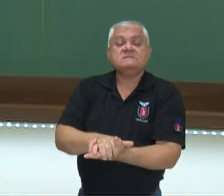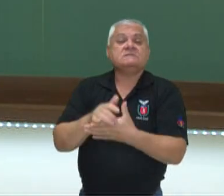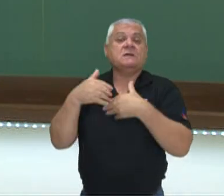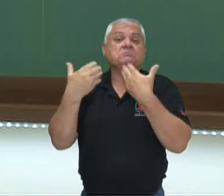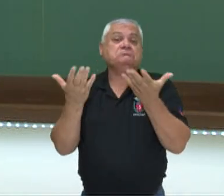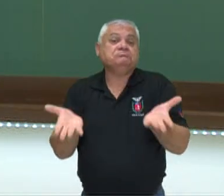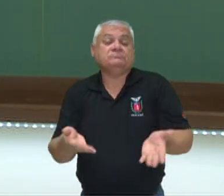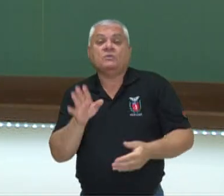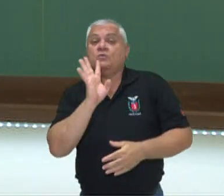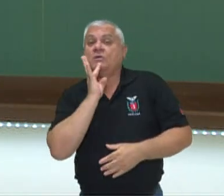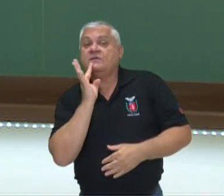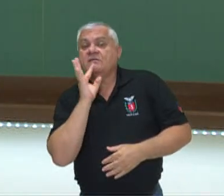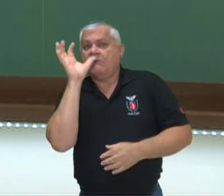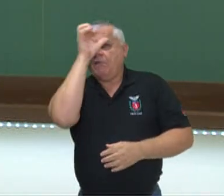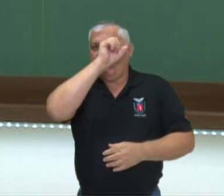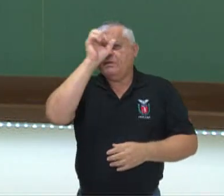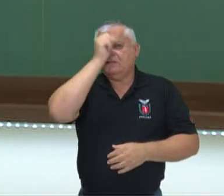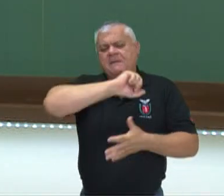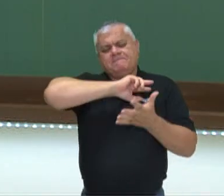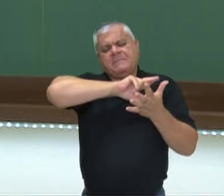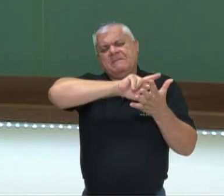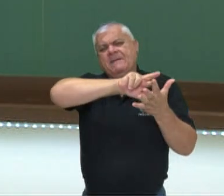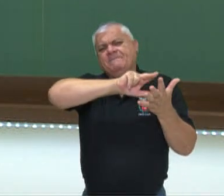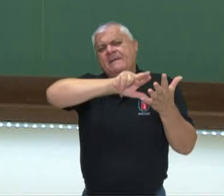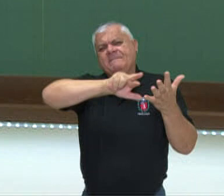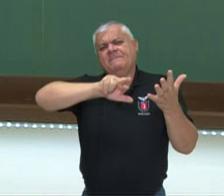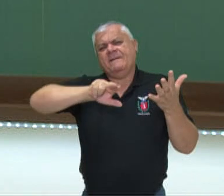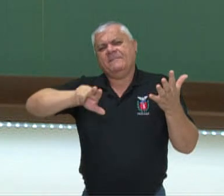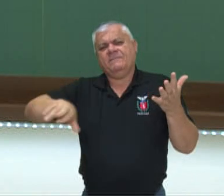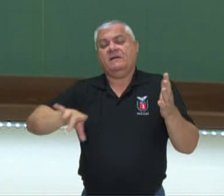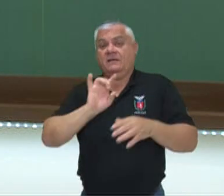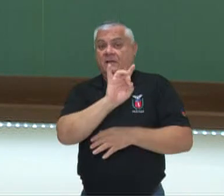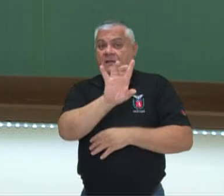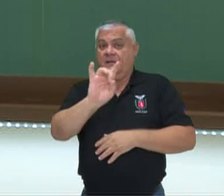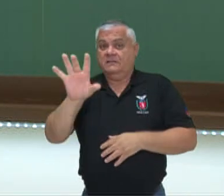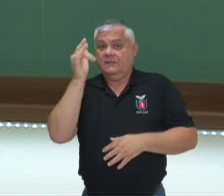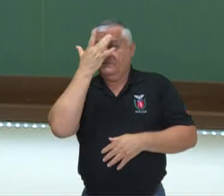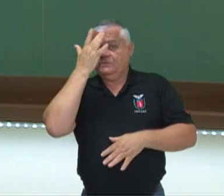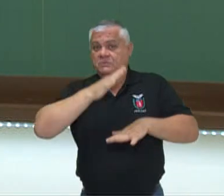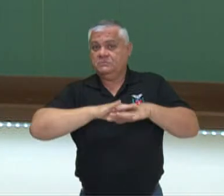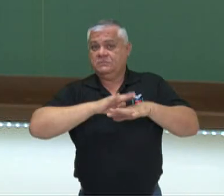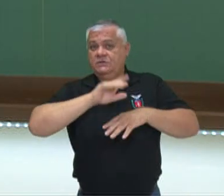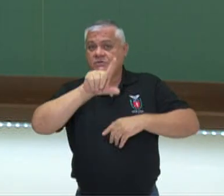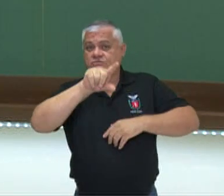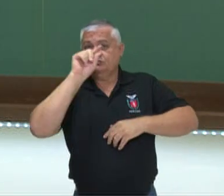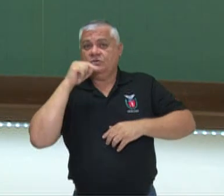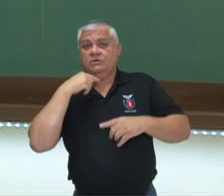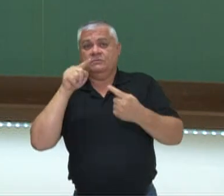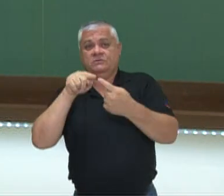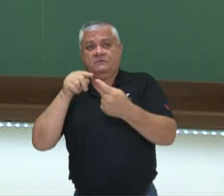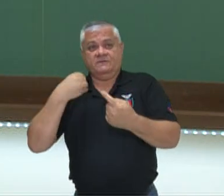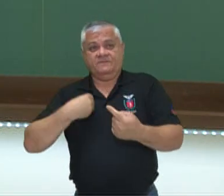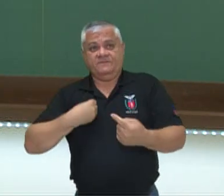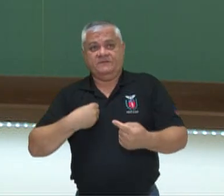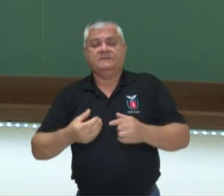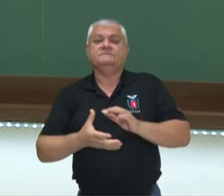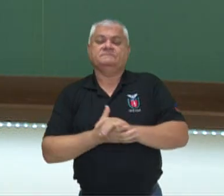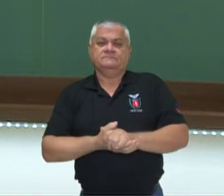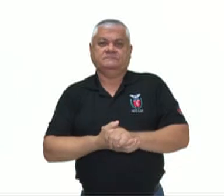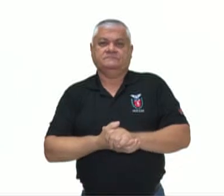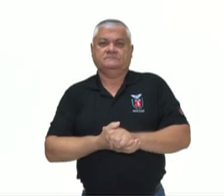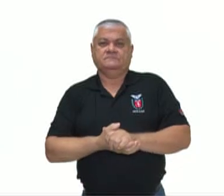aprender, enfim, cada pessoa define o seu propósito, a finalidade das suas vidas.